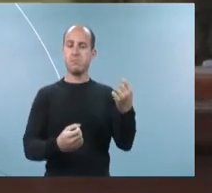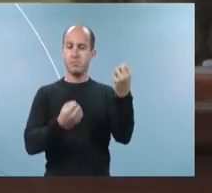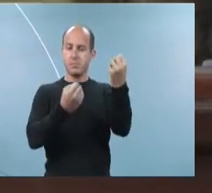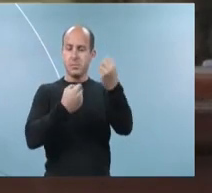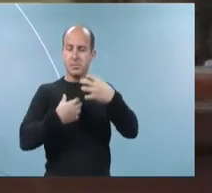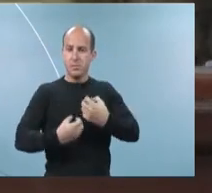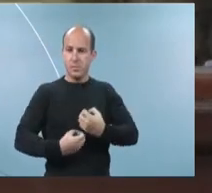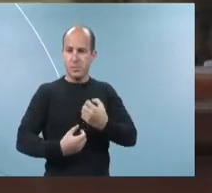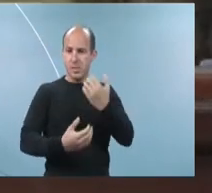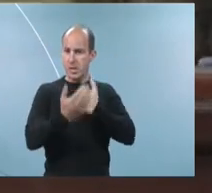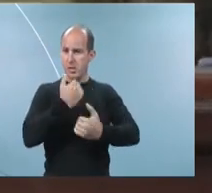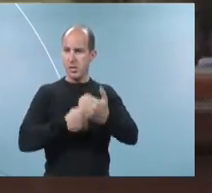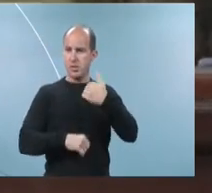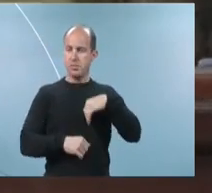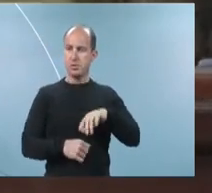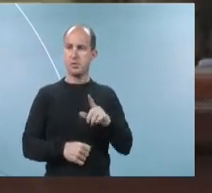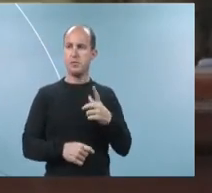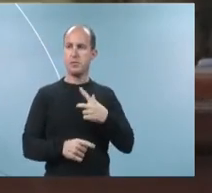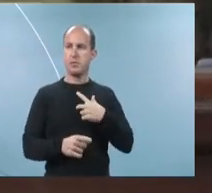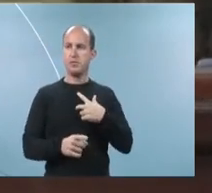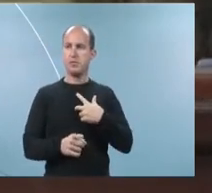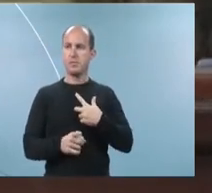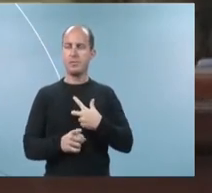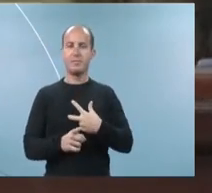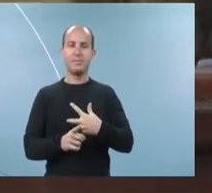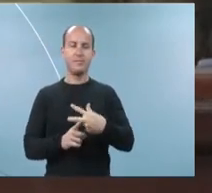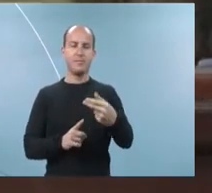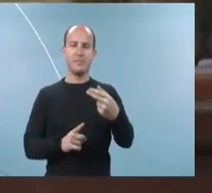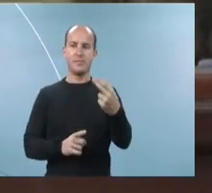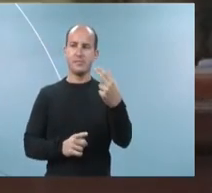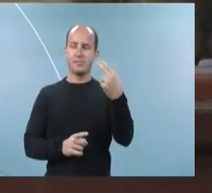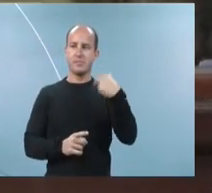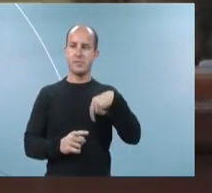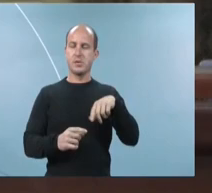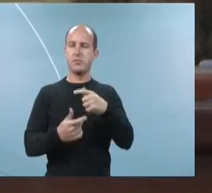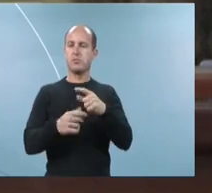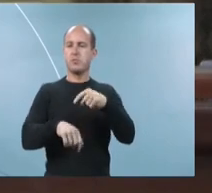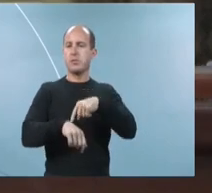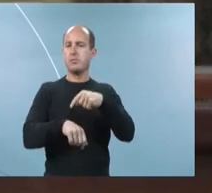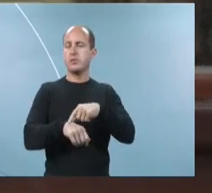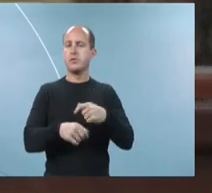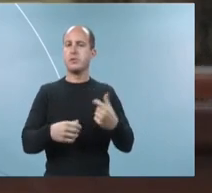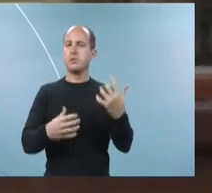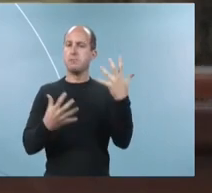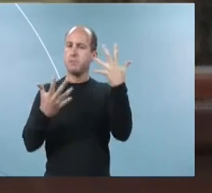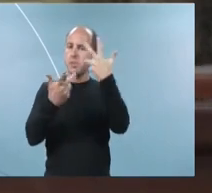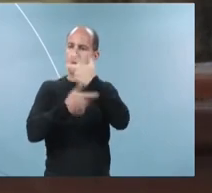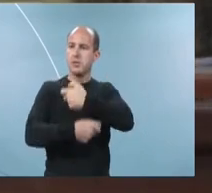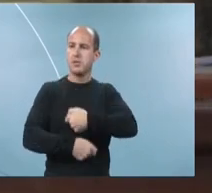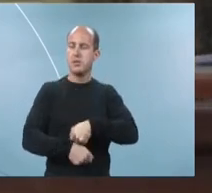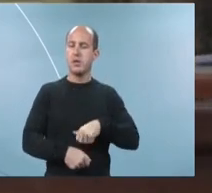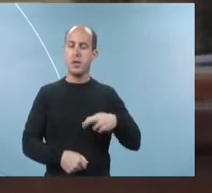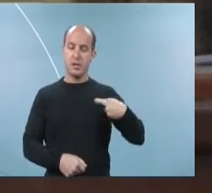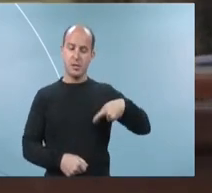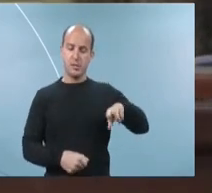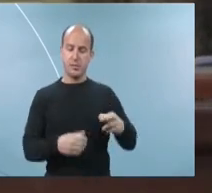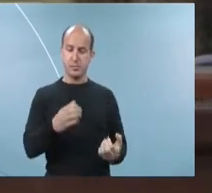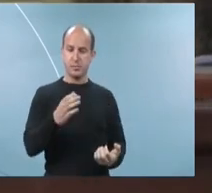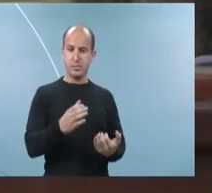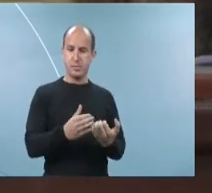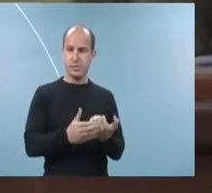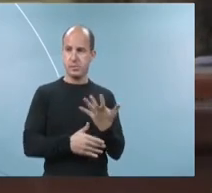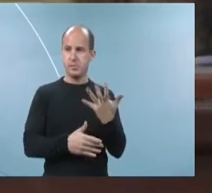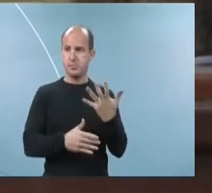neste momento para eu versejar um tema cheio de encantamento, onde a religiosidade e a